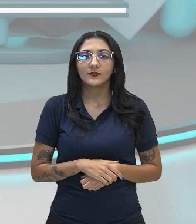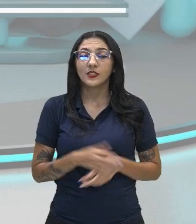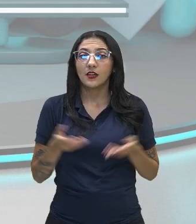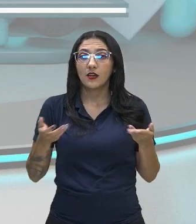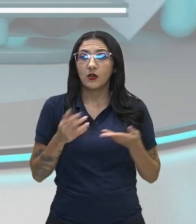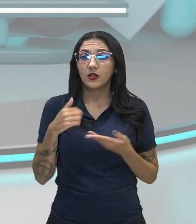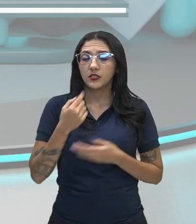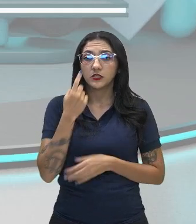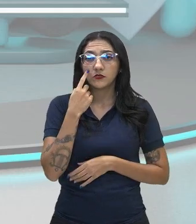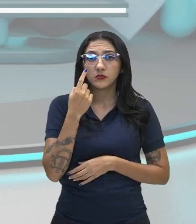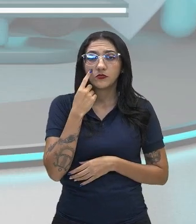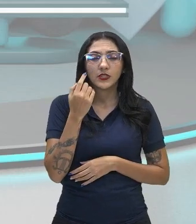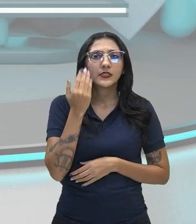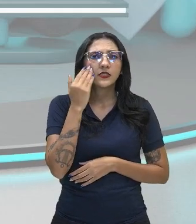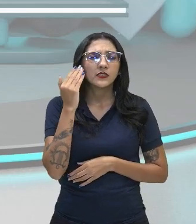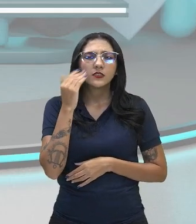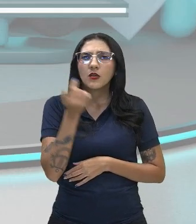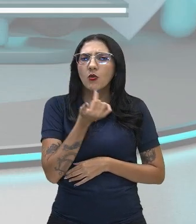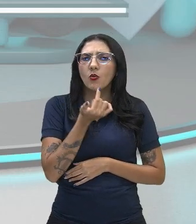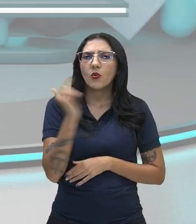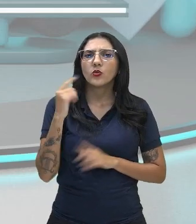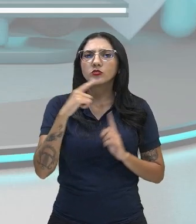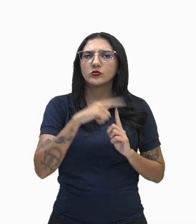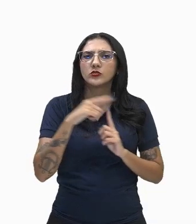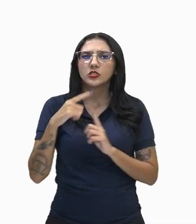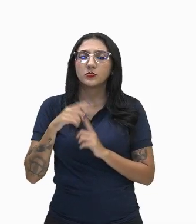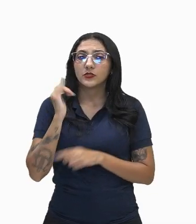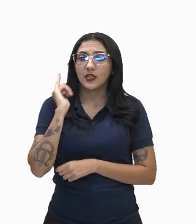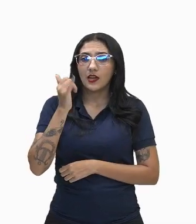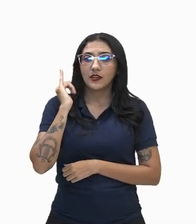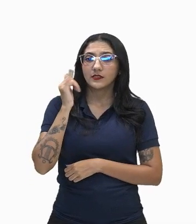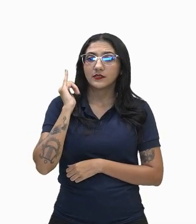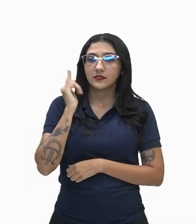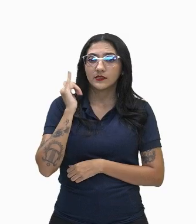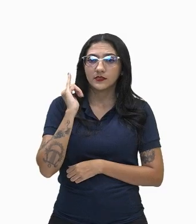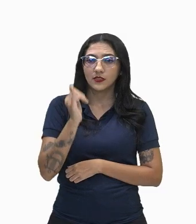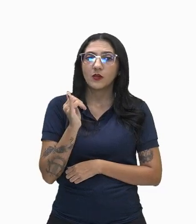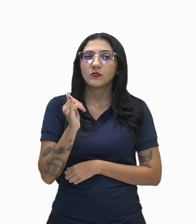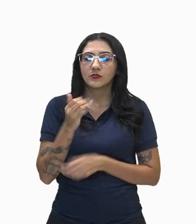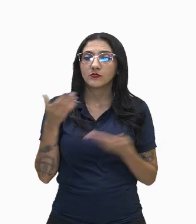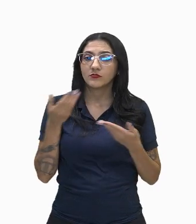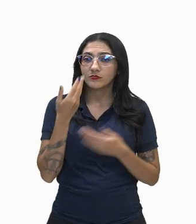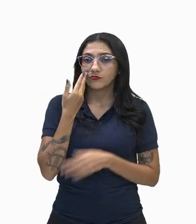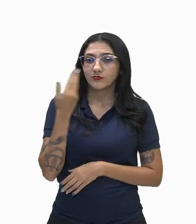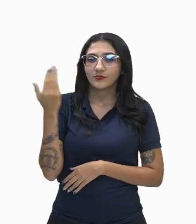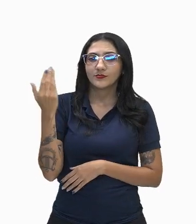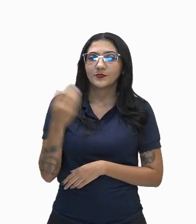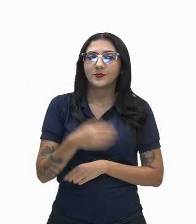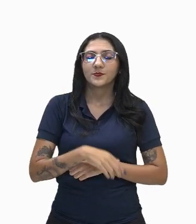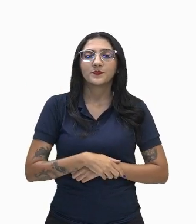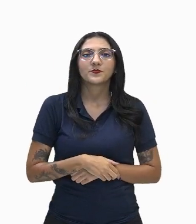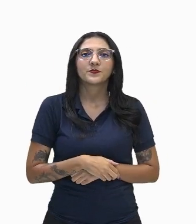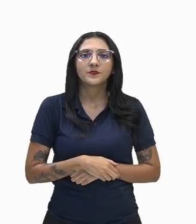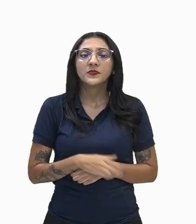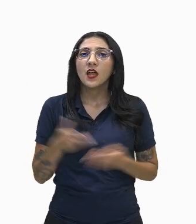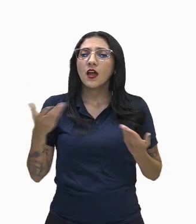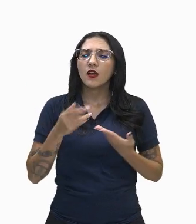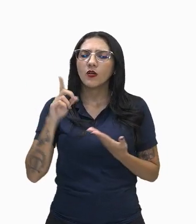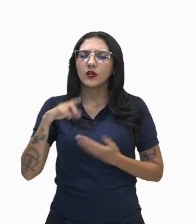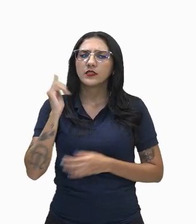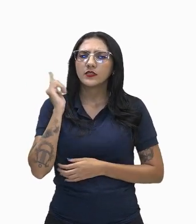outra tipologia textual, que é a narração. Vamos compreender a narração. A